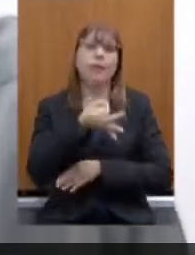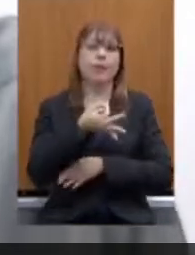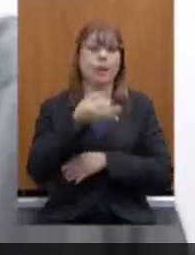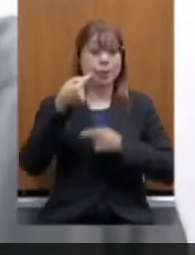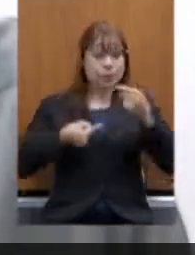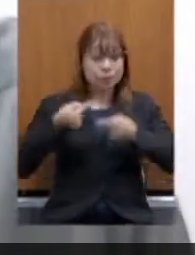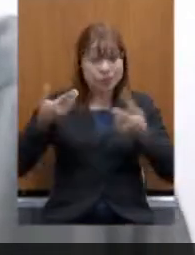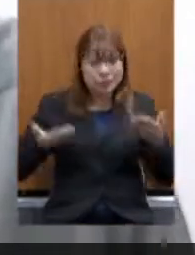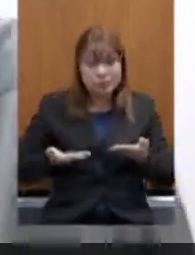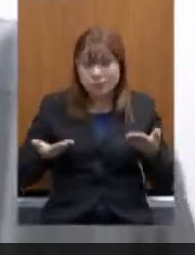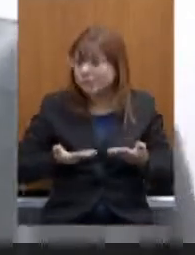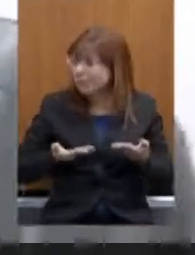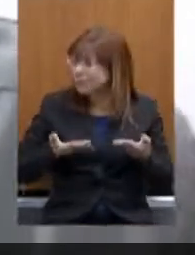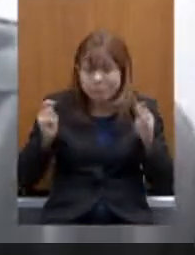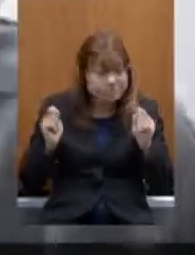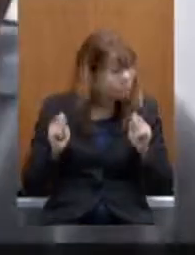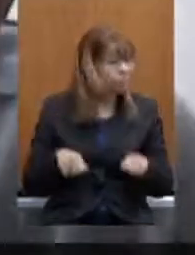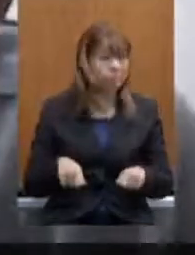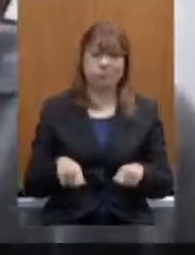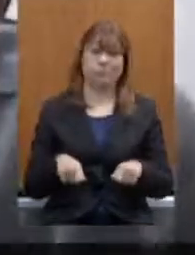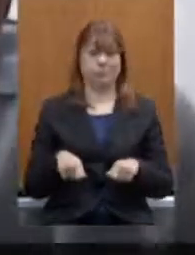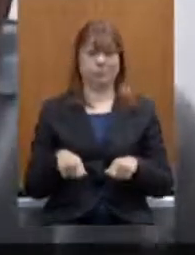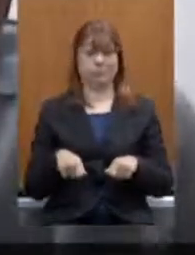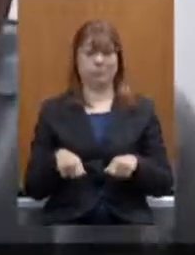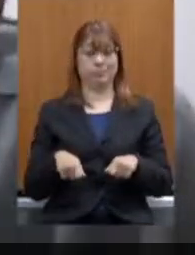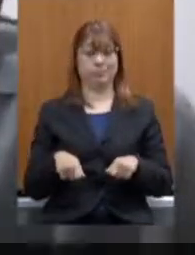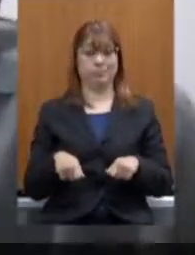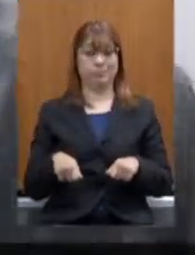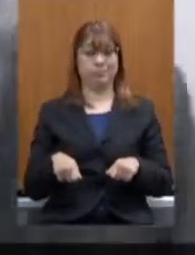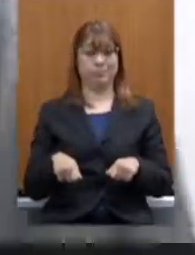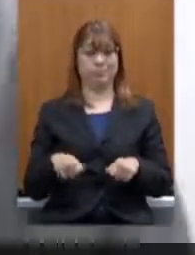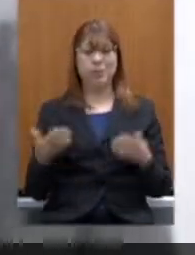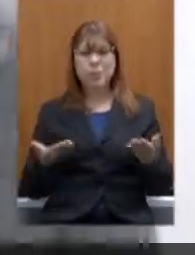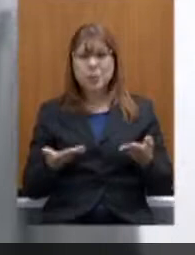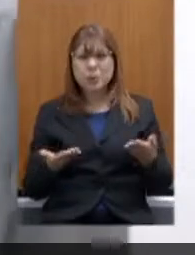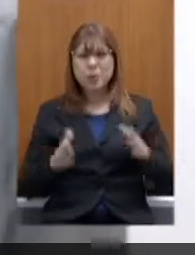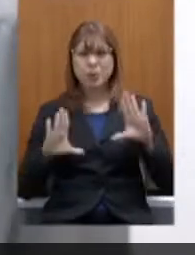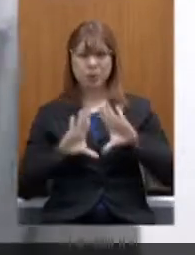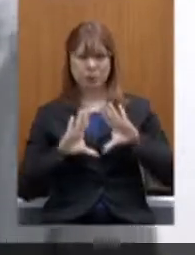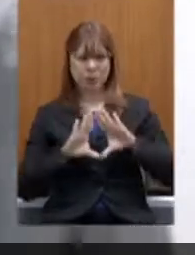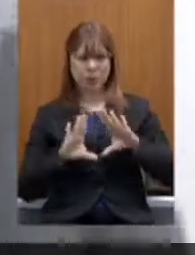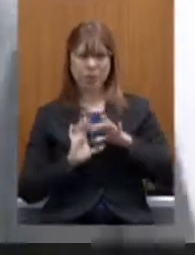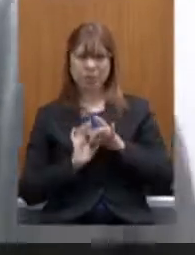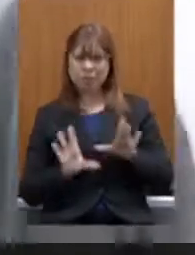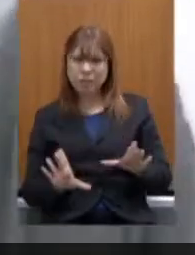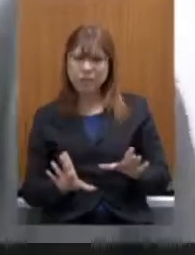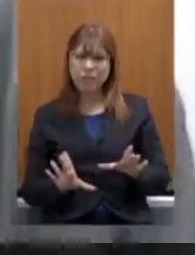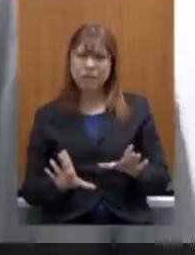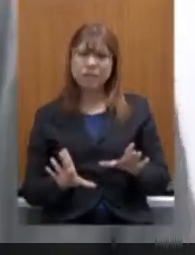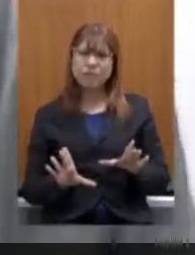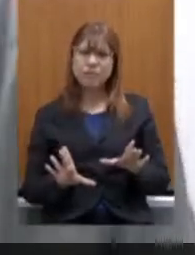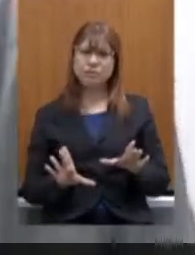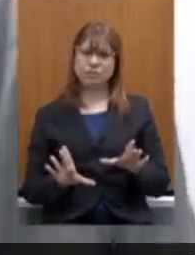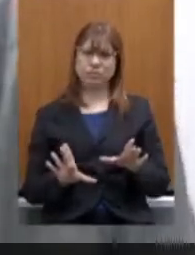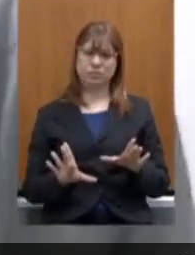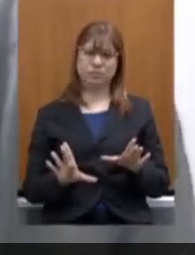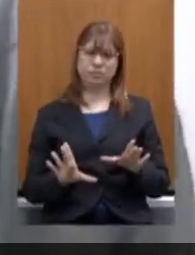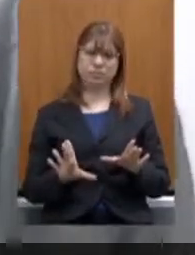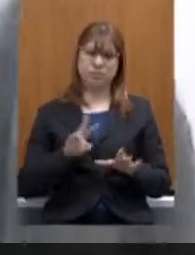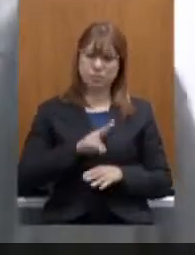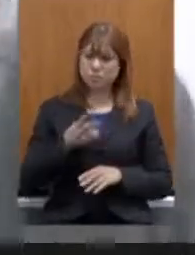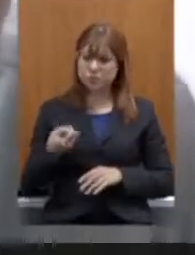dá para fazer a assembleia permitir daqui haja uma suplementação